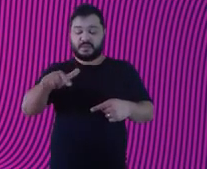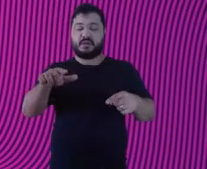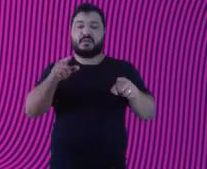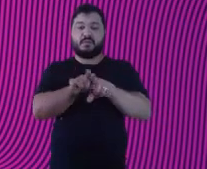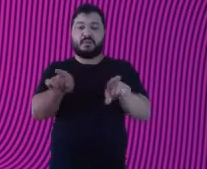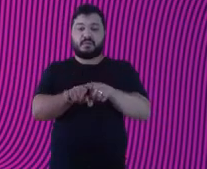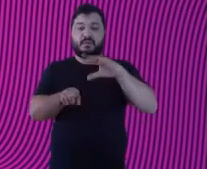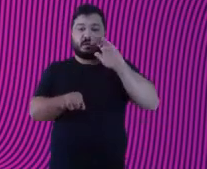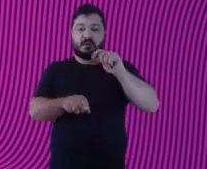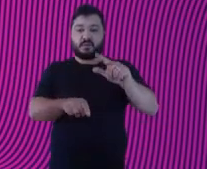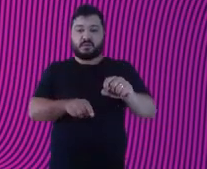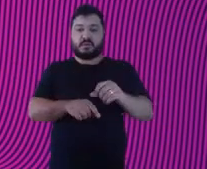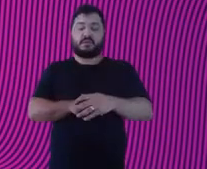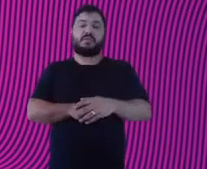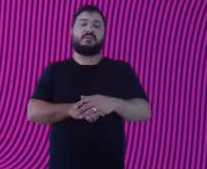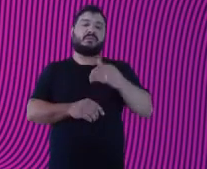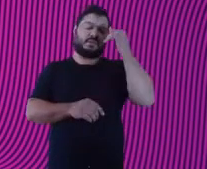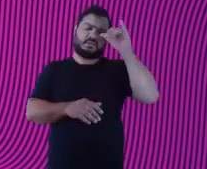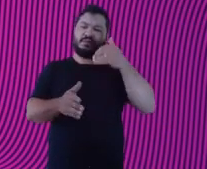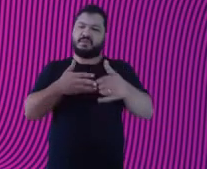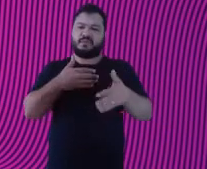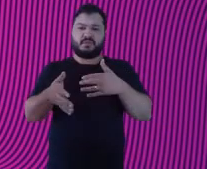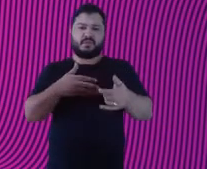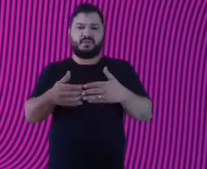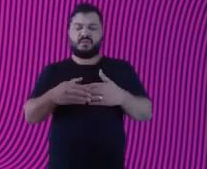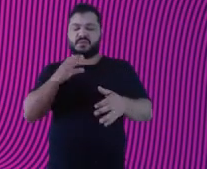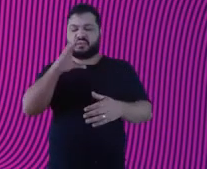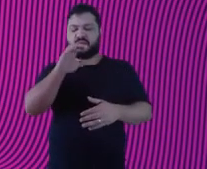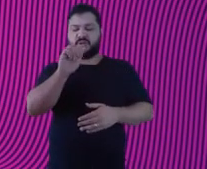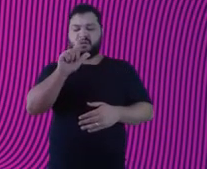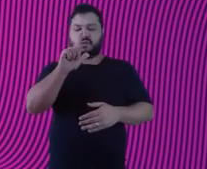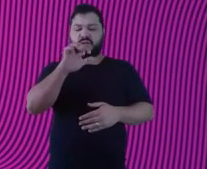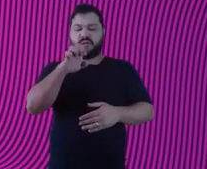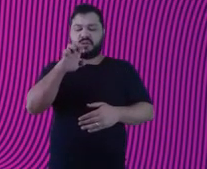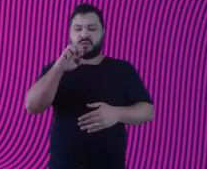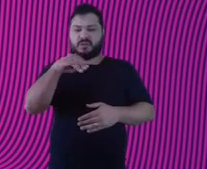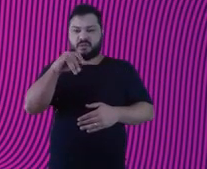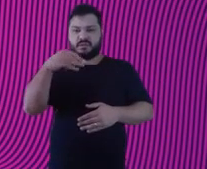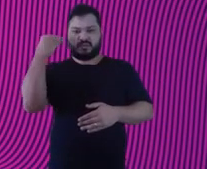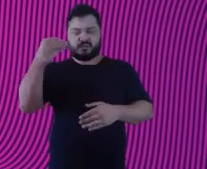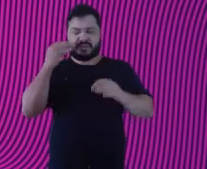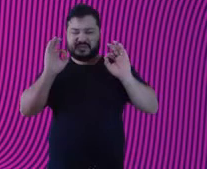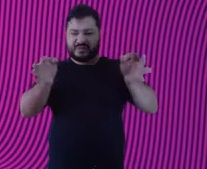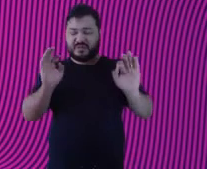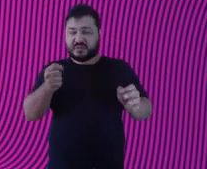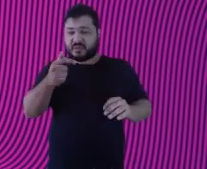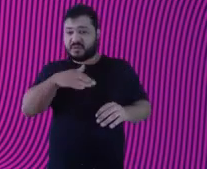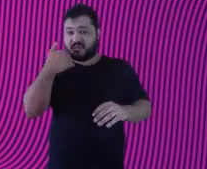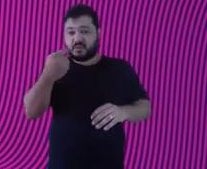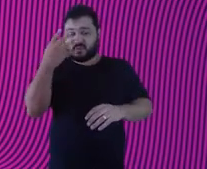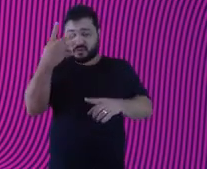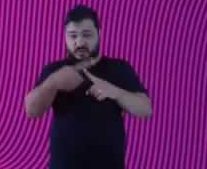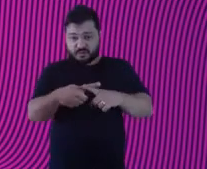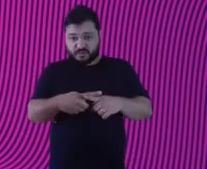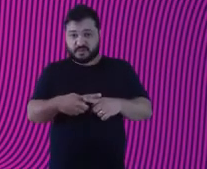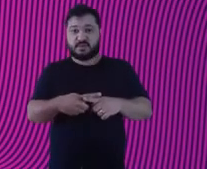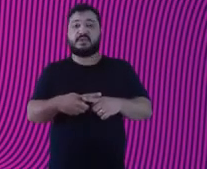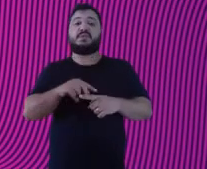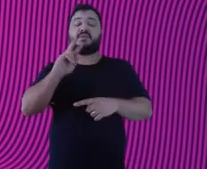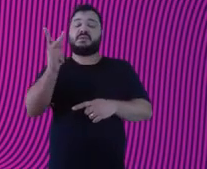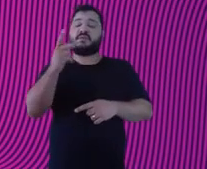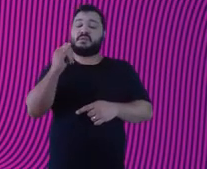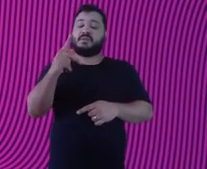cálcio. E aí você evita completamente a hipocalcemia. A Luciana passou uma experiência horrorosa, o doente quase faleceu 4 vezes por hipocalcemia,